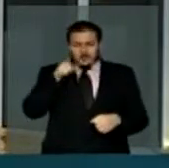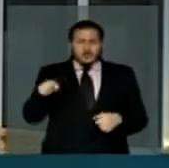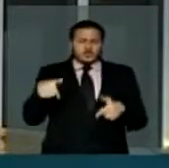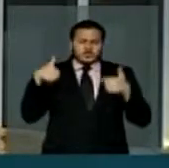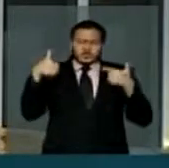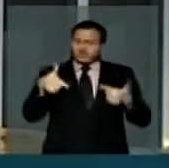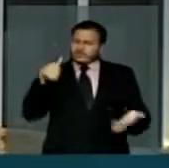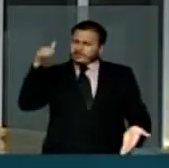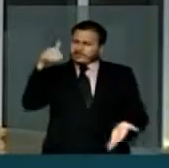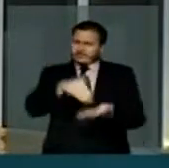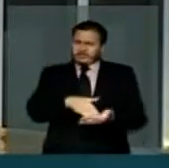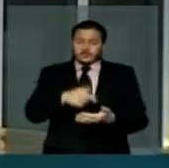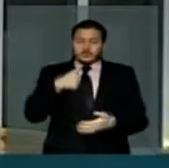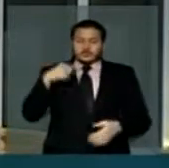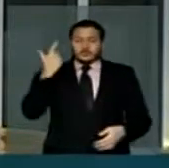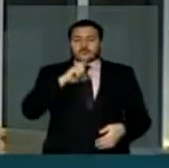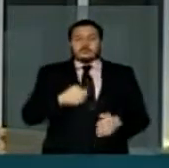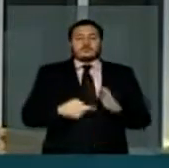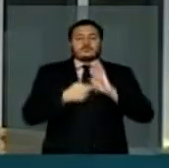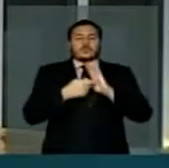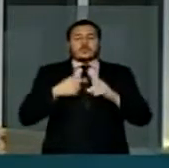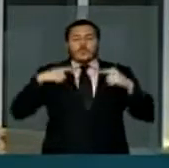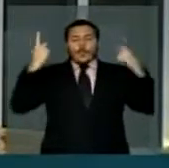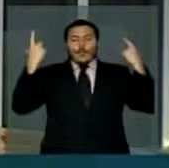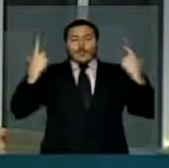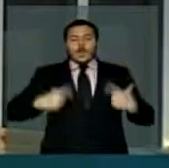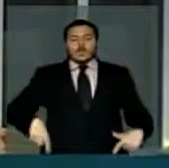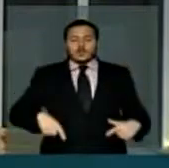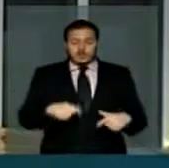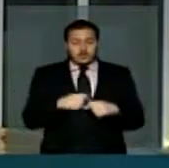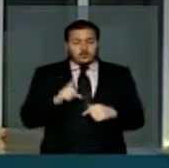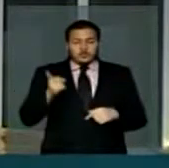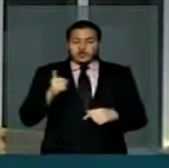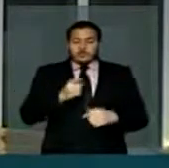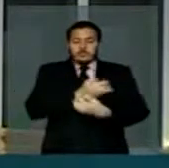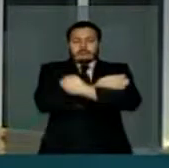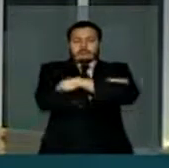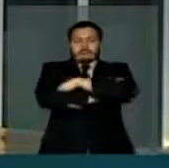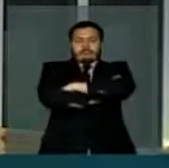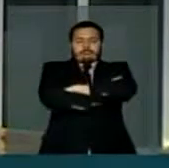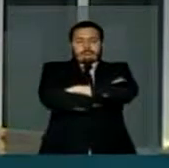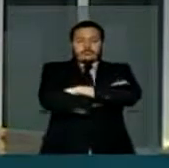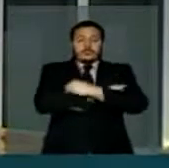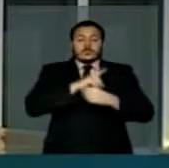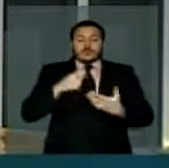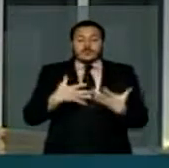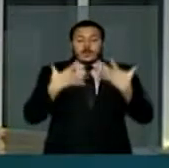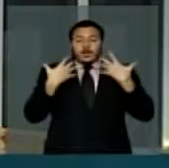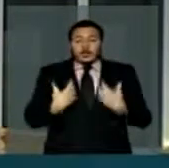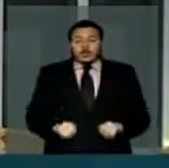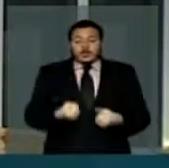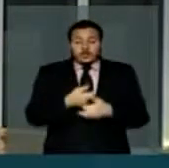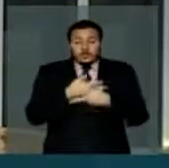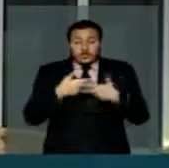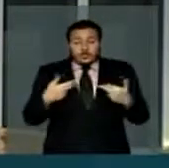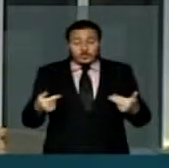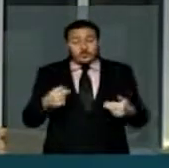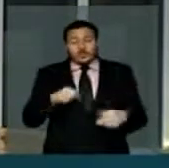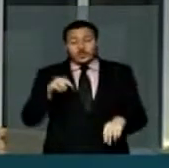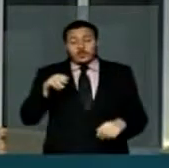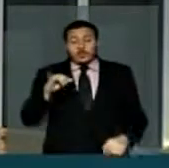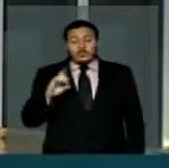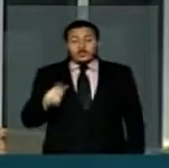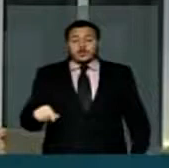fim pela defesa de sua inocência. Não ficará de braços cruzados aceitando aquilo que a mídia e